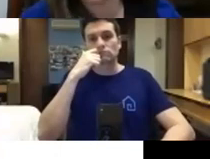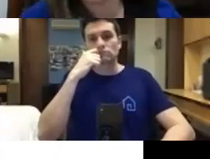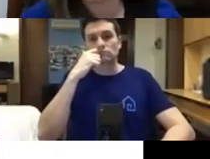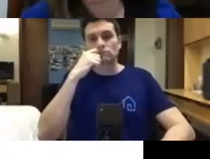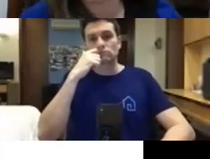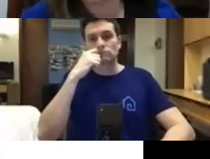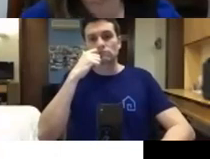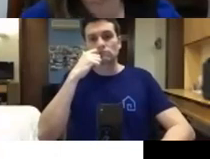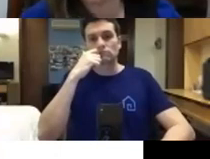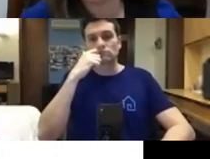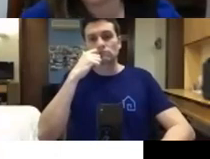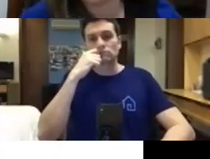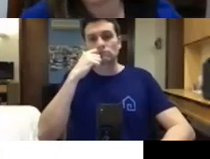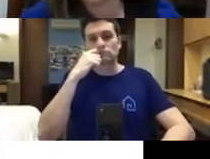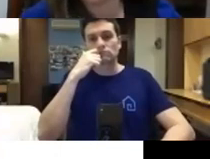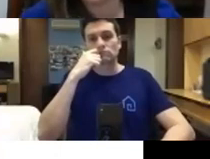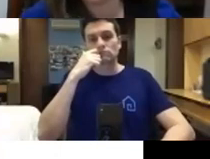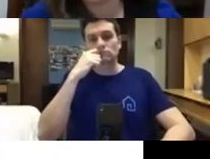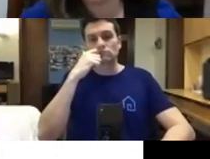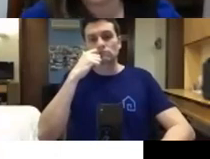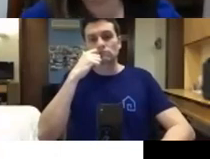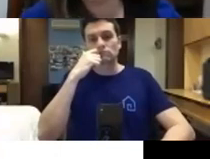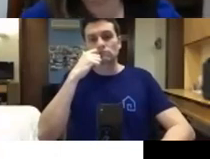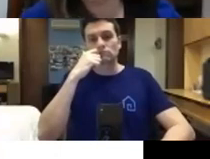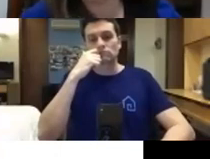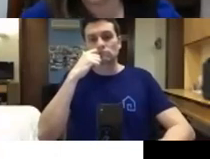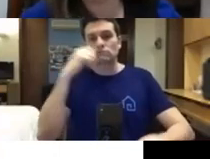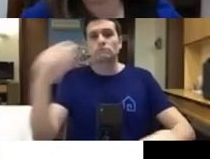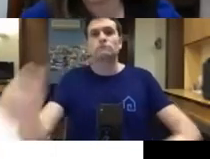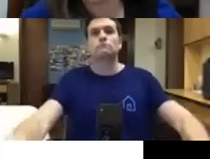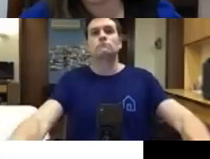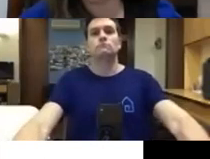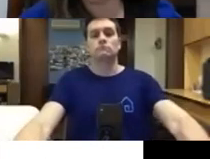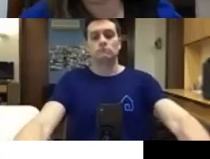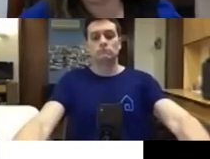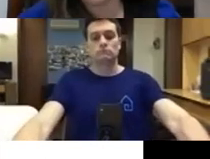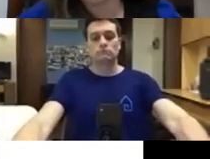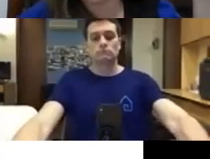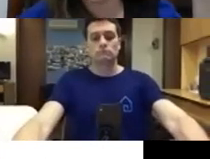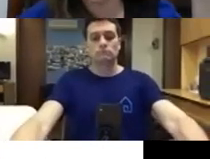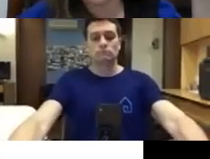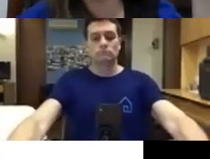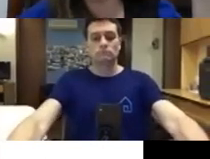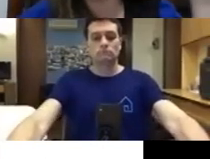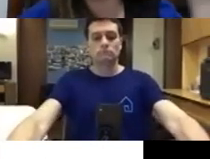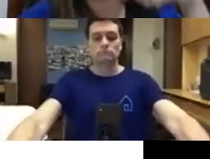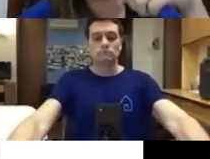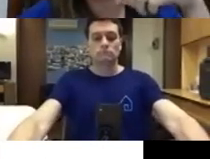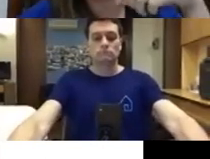espessura da laje, por exemplo. Ó, vocês conseguem ver aqui que a gente está tendo vários desprendimentos dessa camada abaixo aqui da